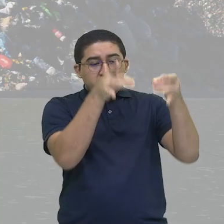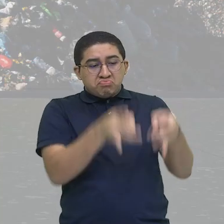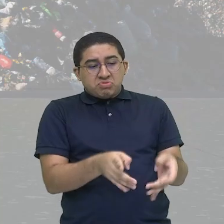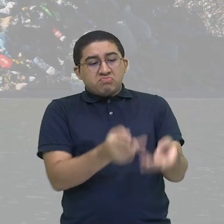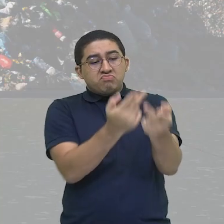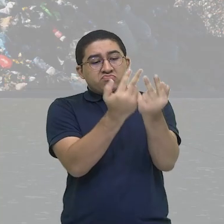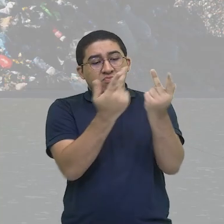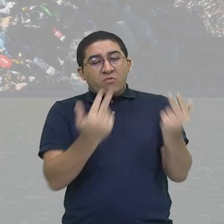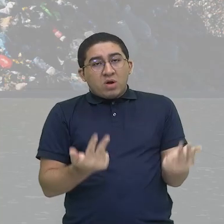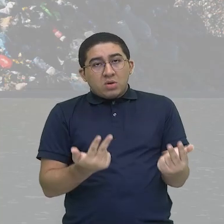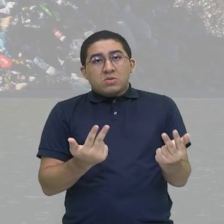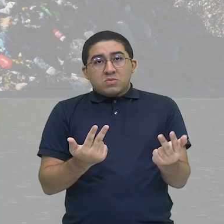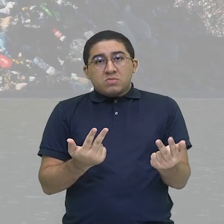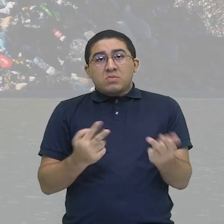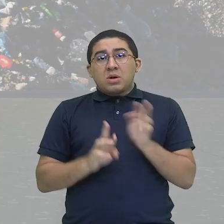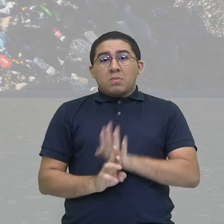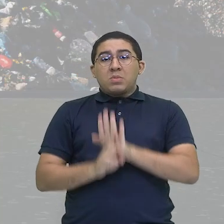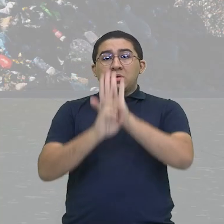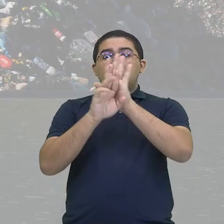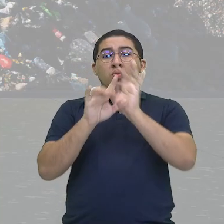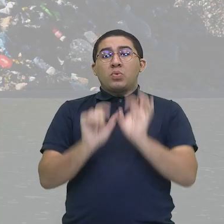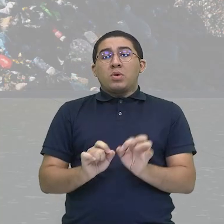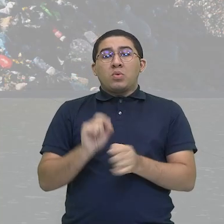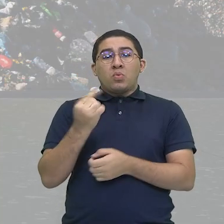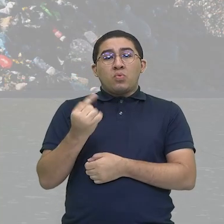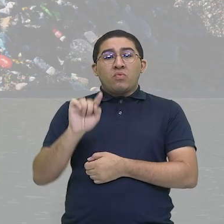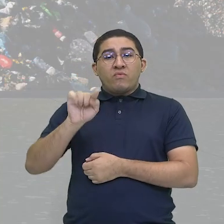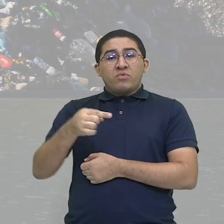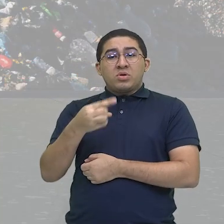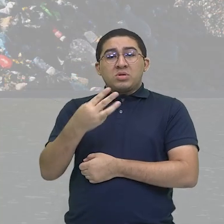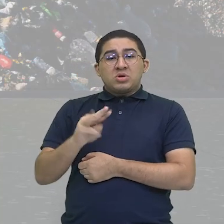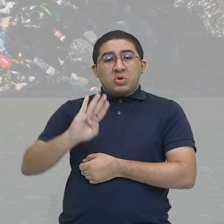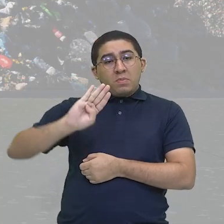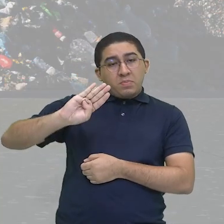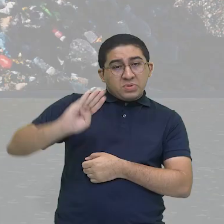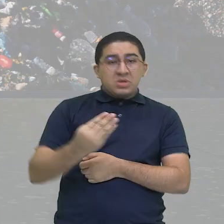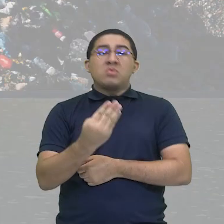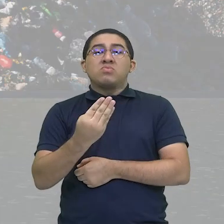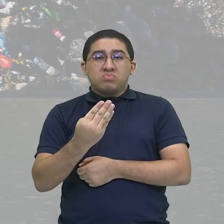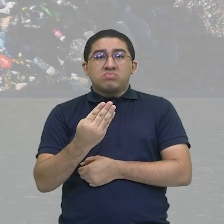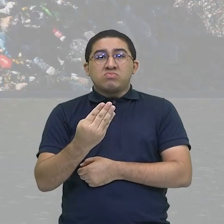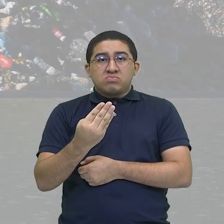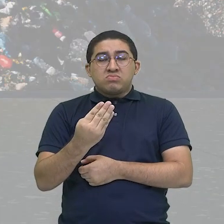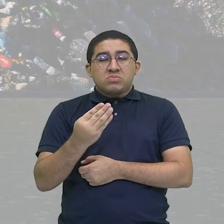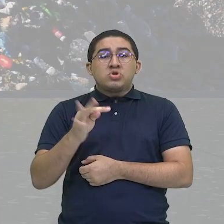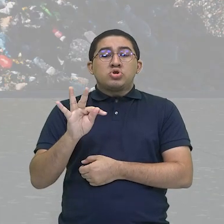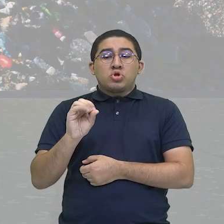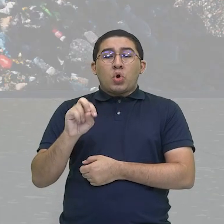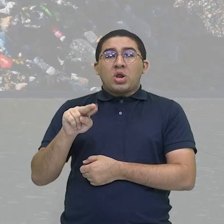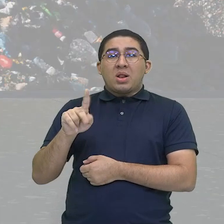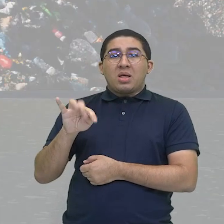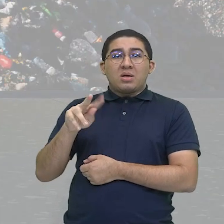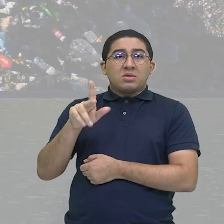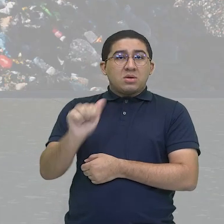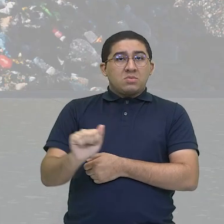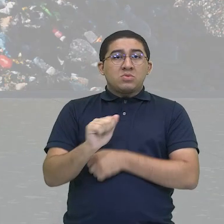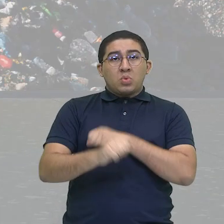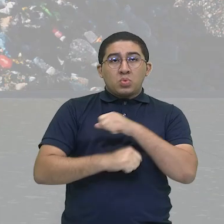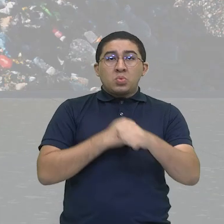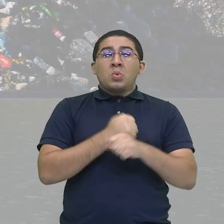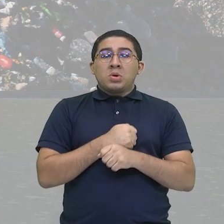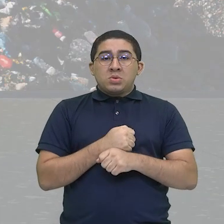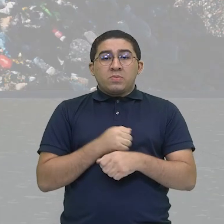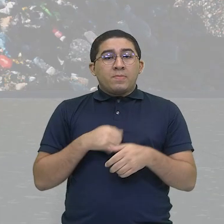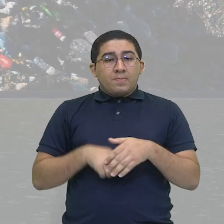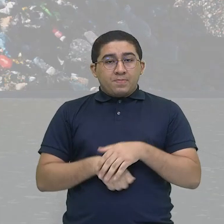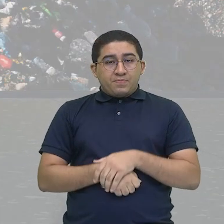Exatamente. Isso daí representa 1,3 bilhão de toneladas por ano, né, de desperdício,